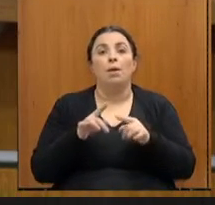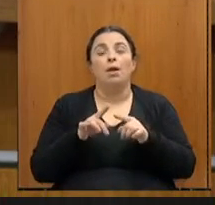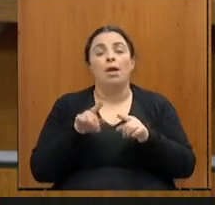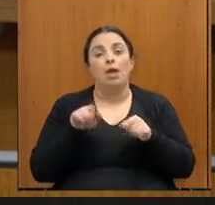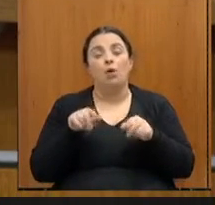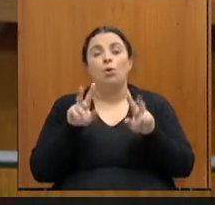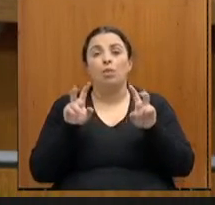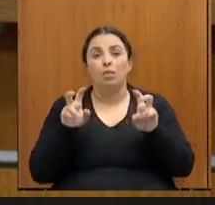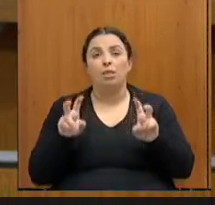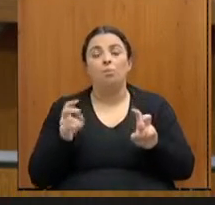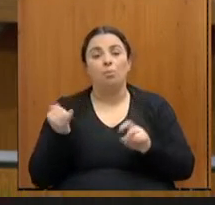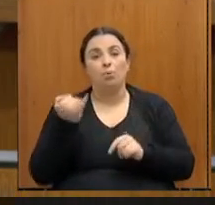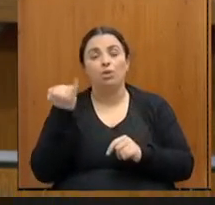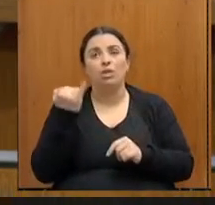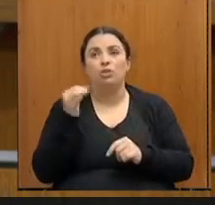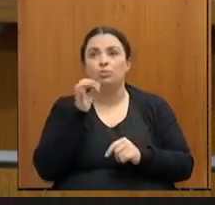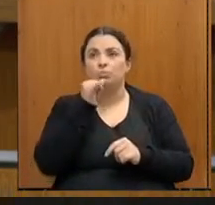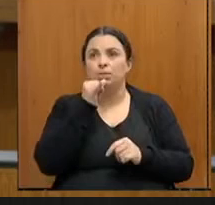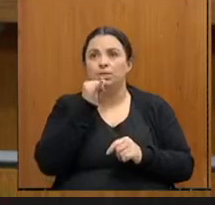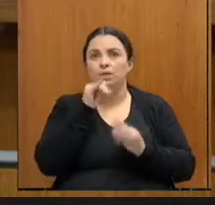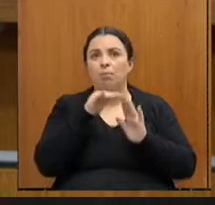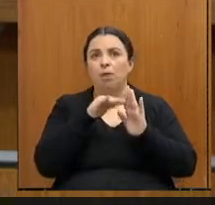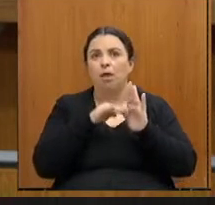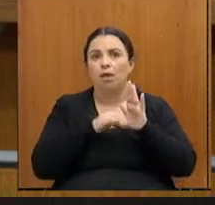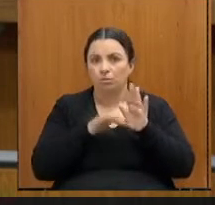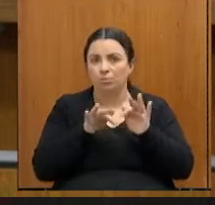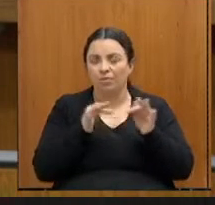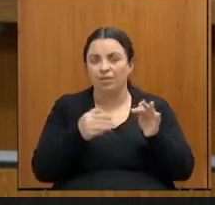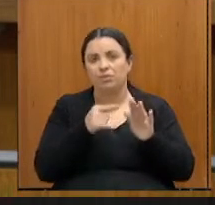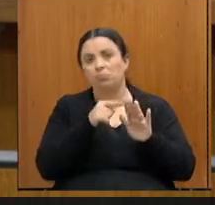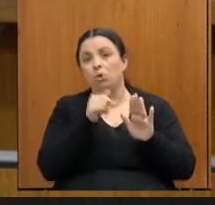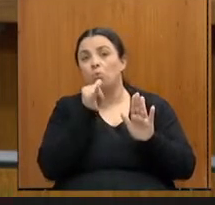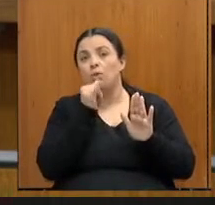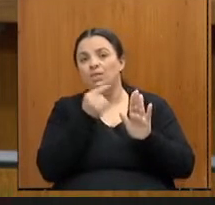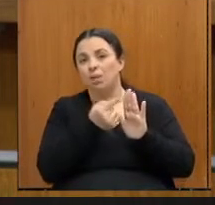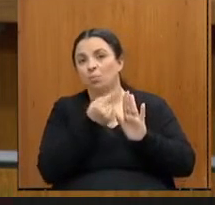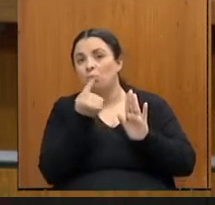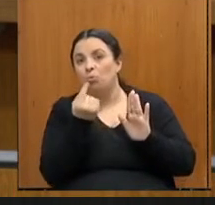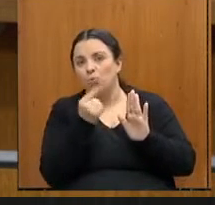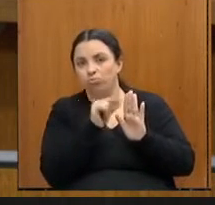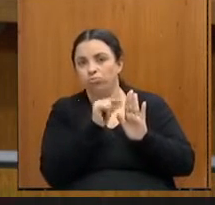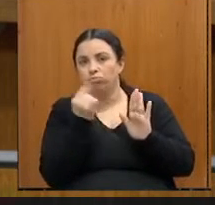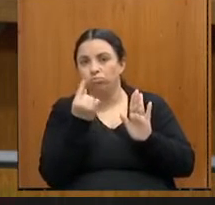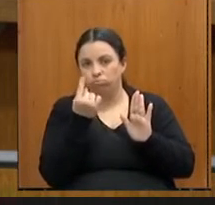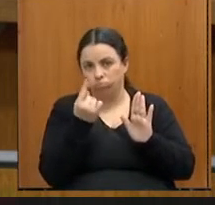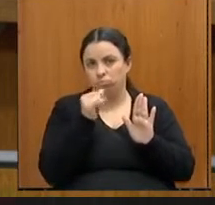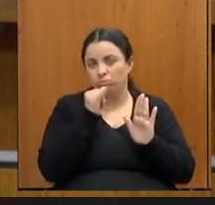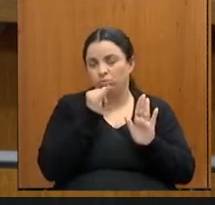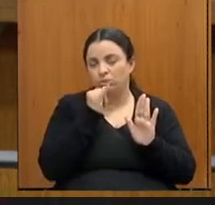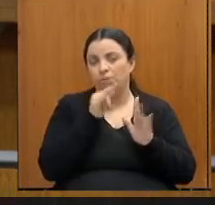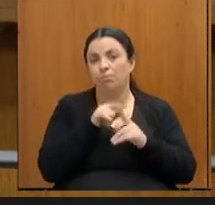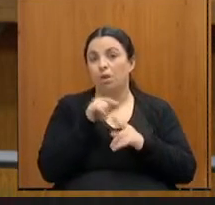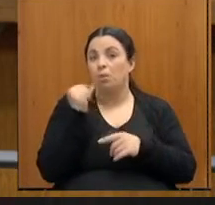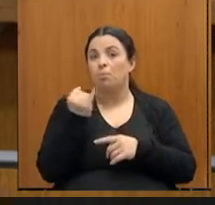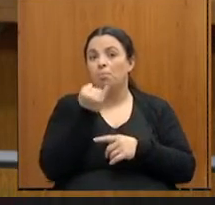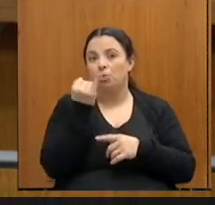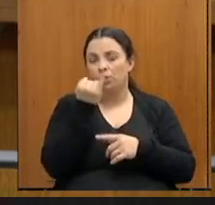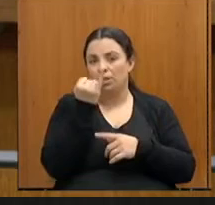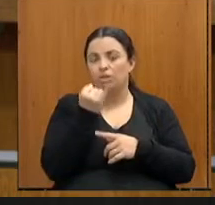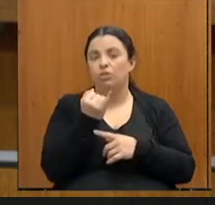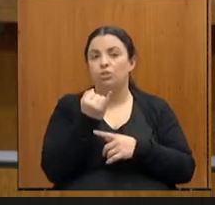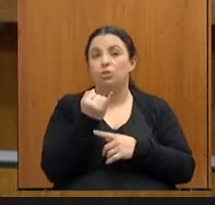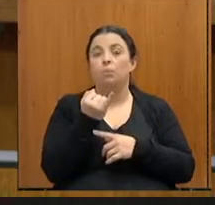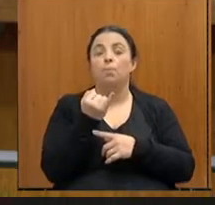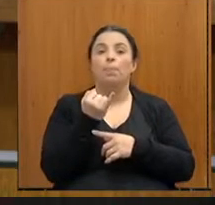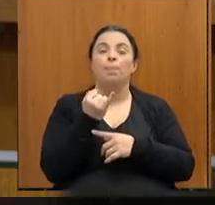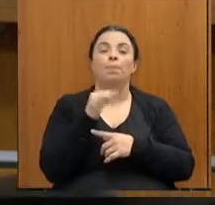realizando eu vou citar é um exemplo de um importante empreendimento na